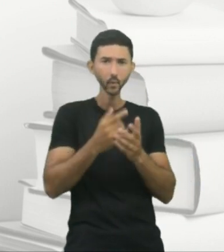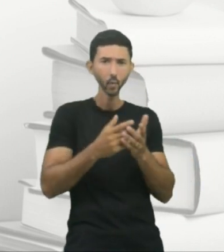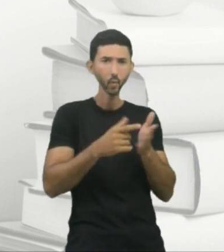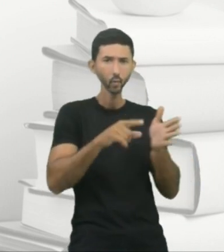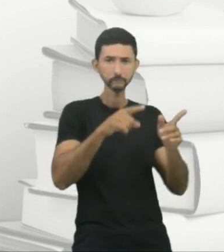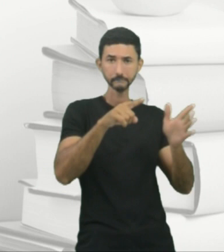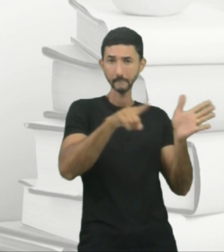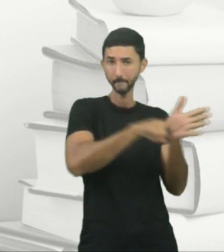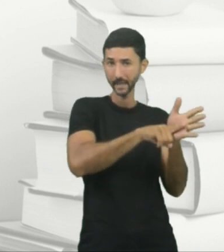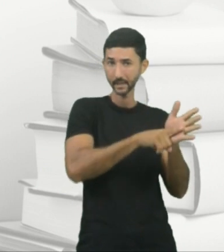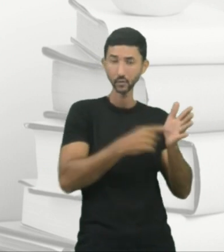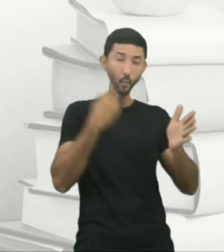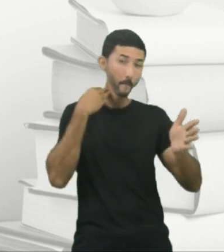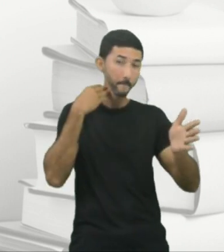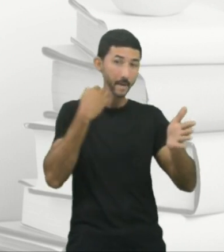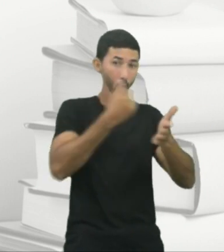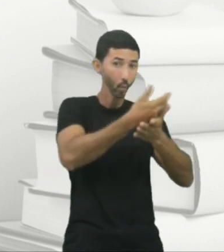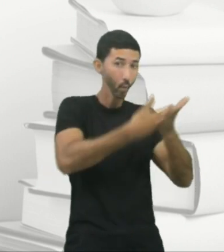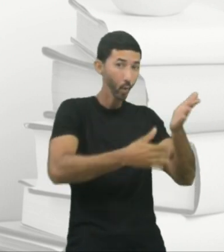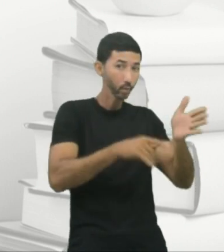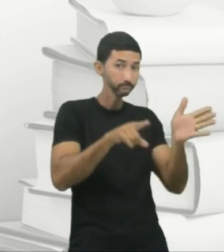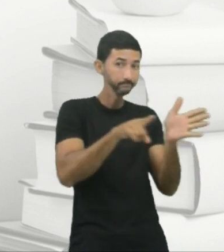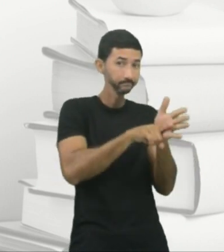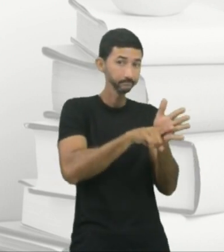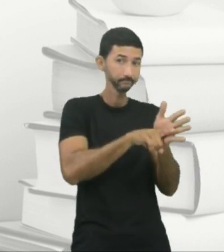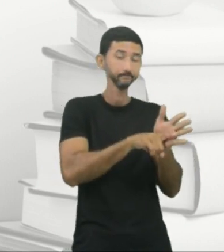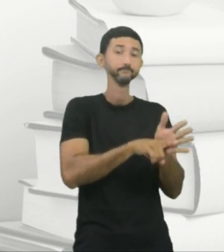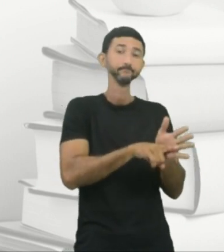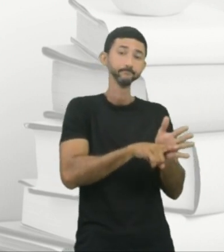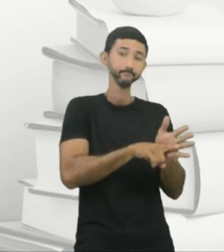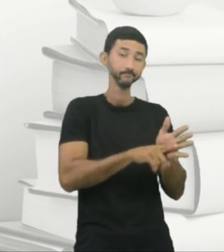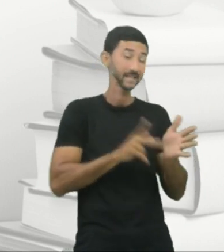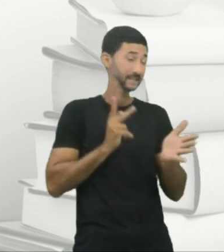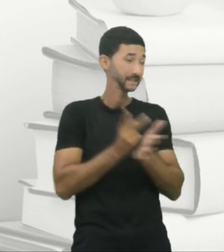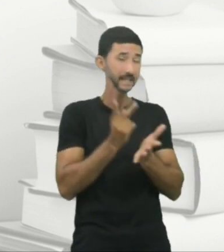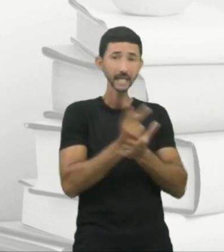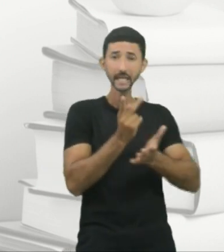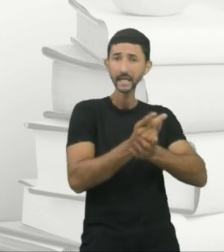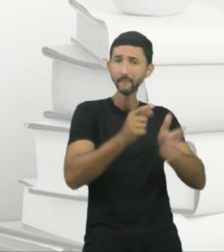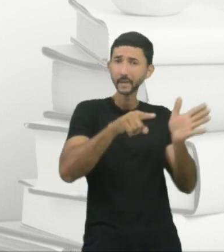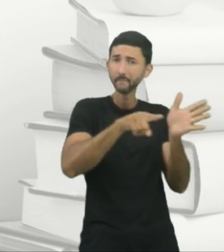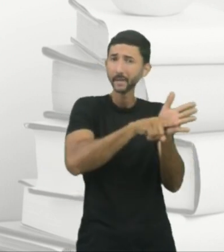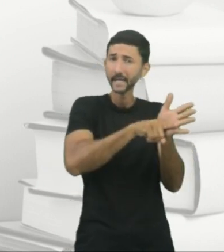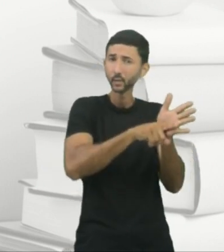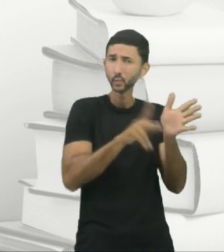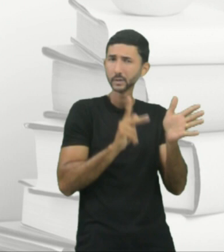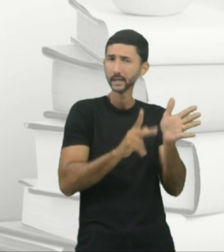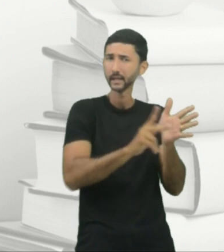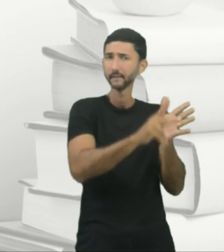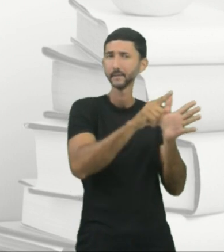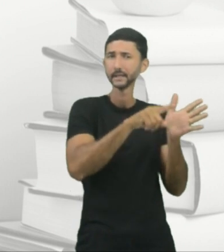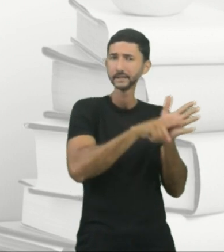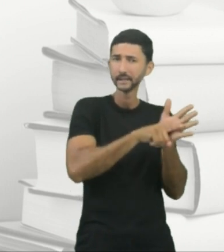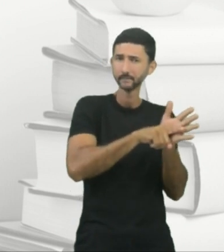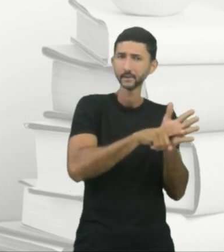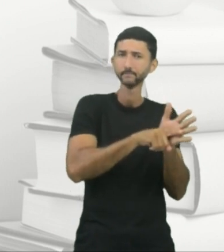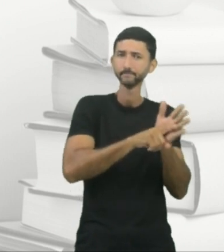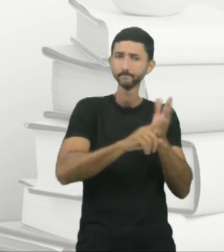saldo negativo de uma conta bancária, eu tenho um sinal de menos que o acompanha. Um saldo